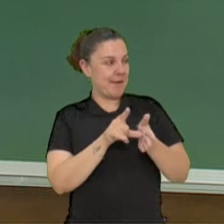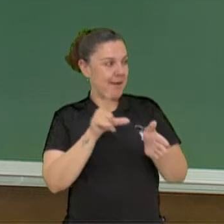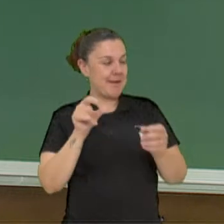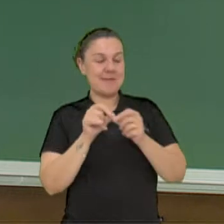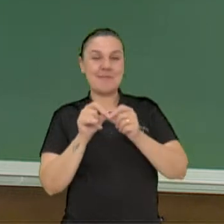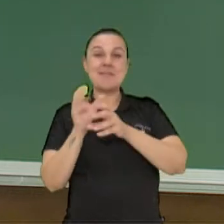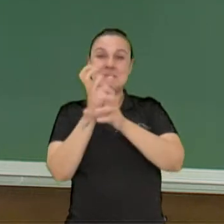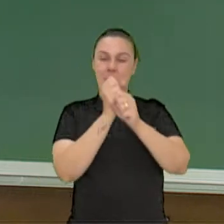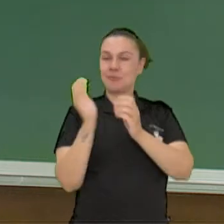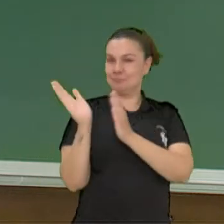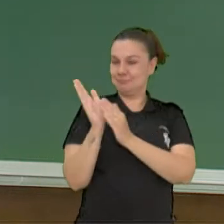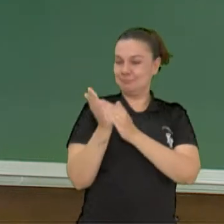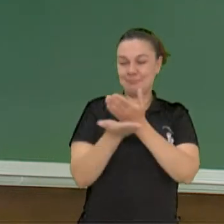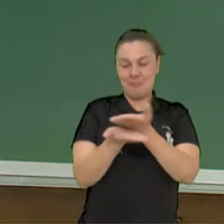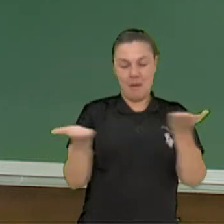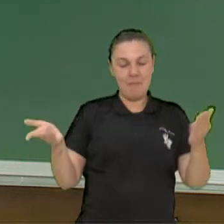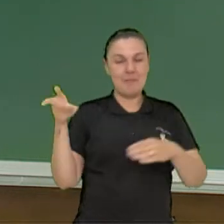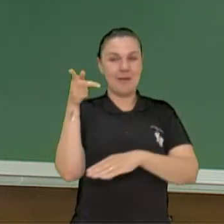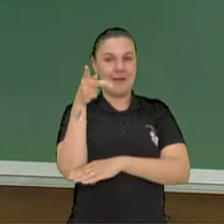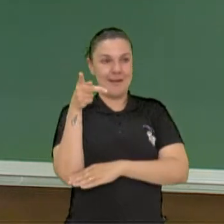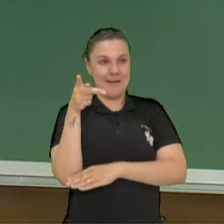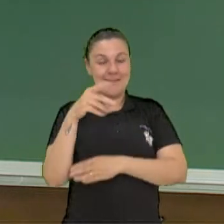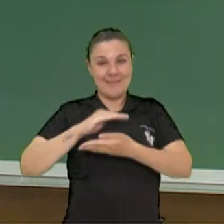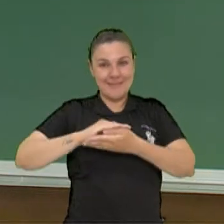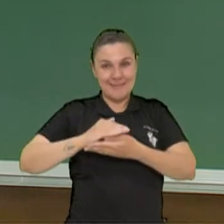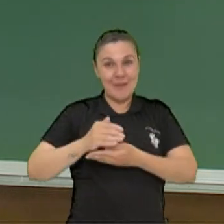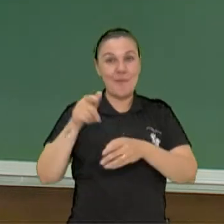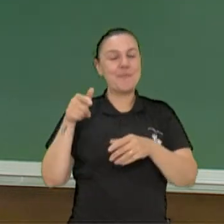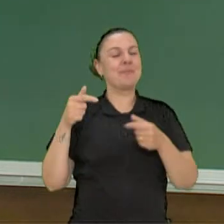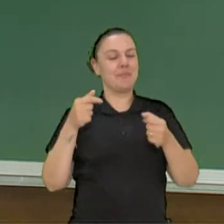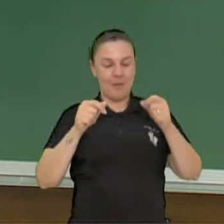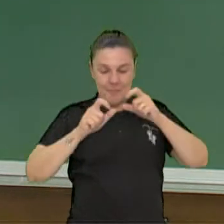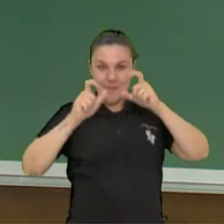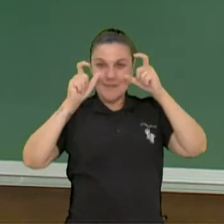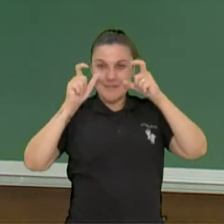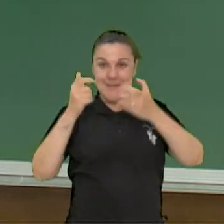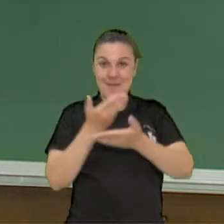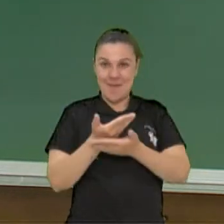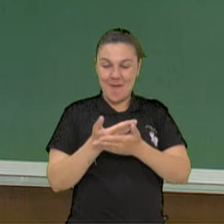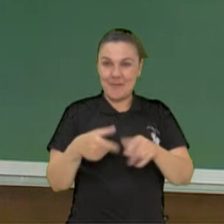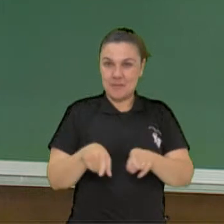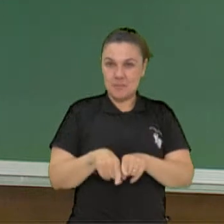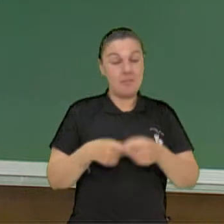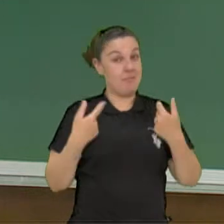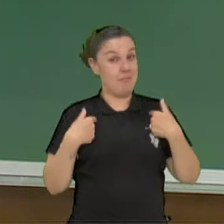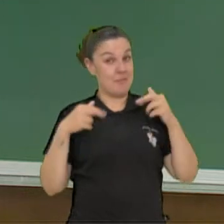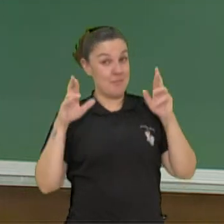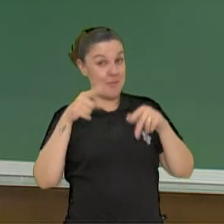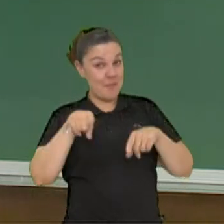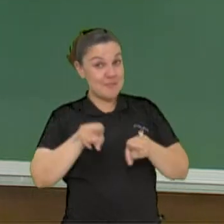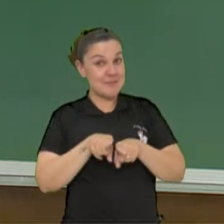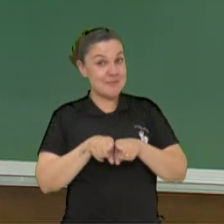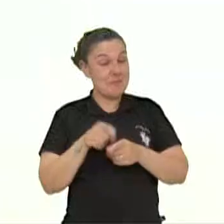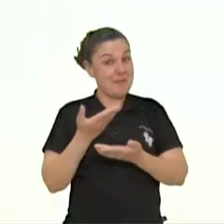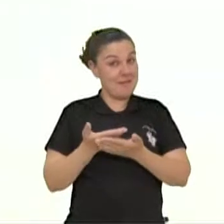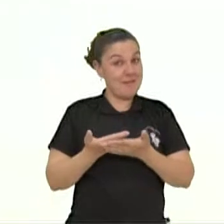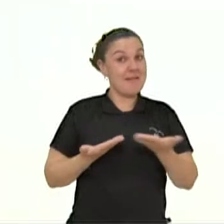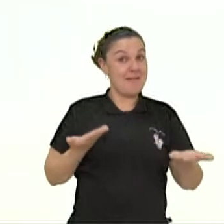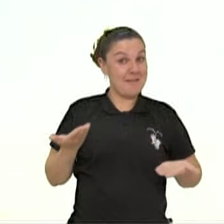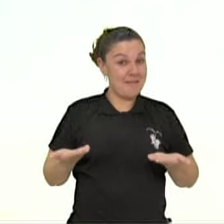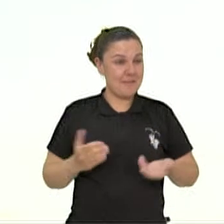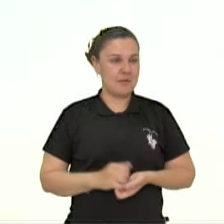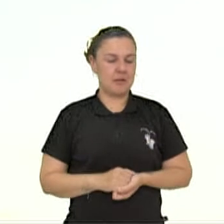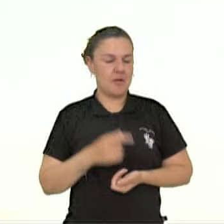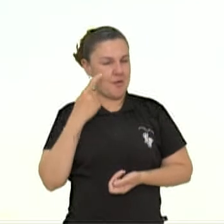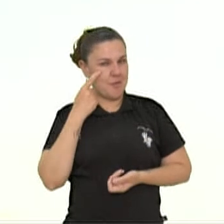Então, qual atleta obteve a melhor média? Foi o atleta A. E qual foi o mais regular? Atleta B. Aliás, o pessoal da técnica